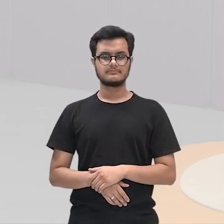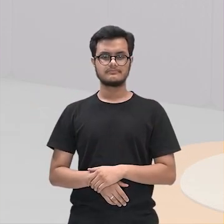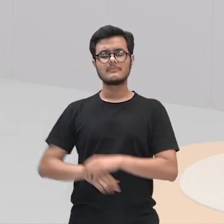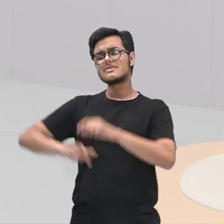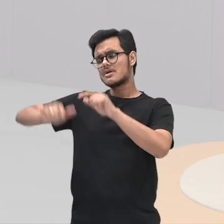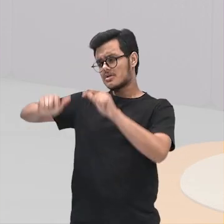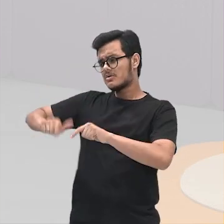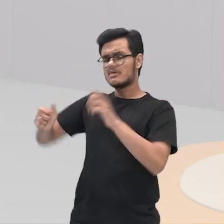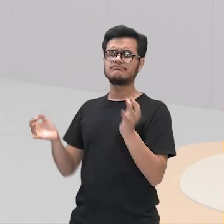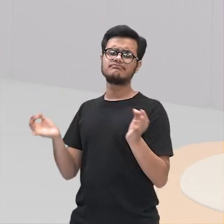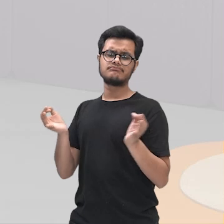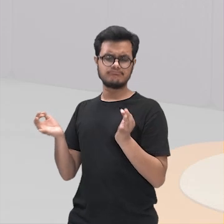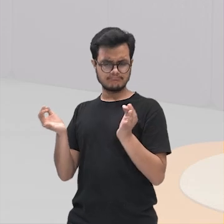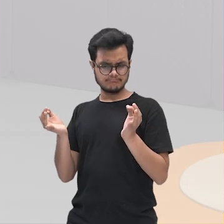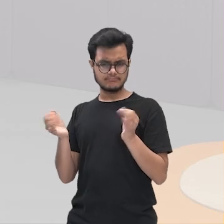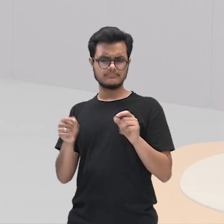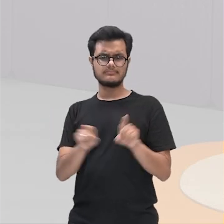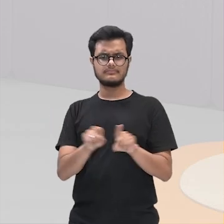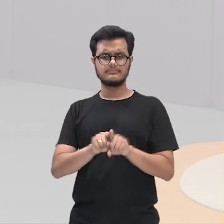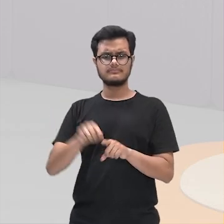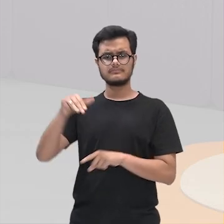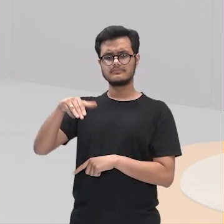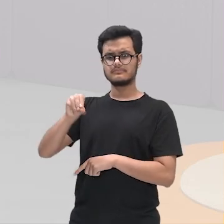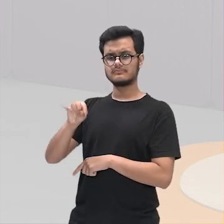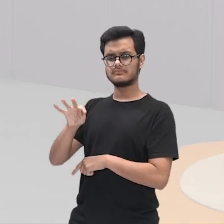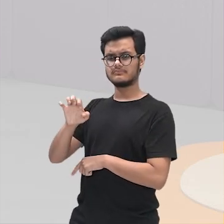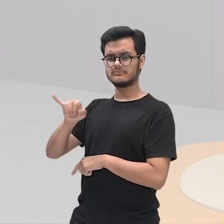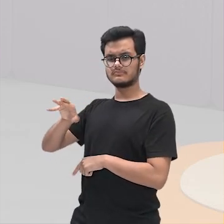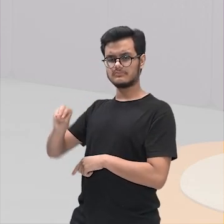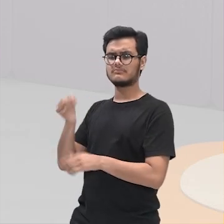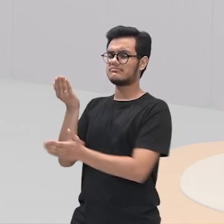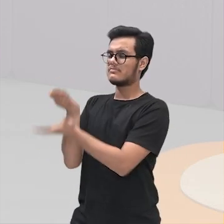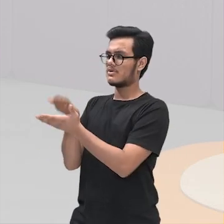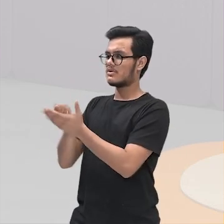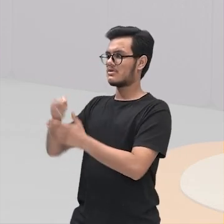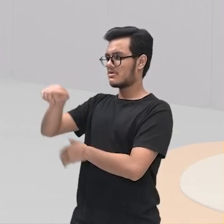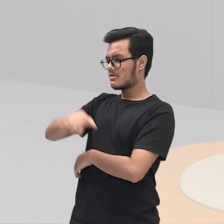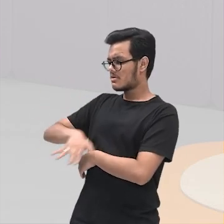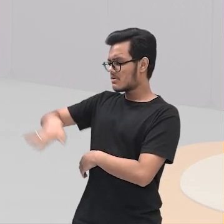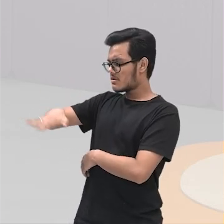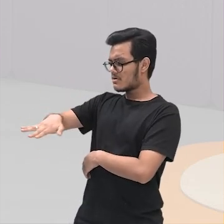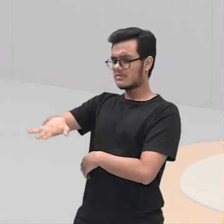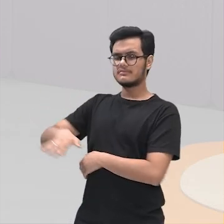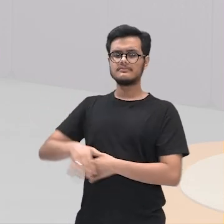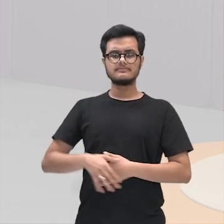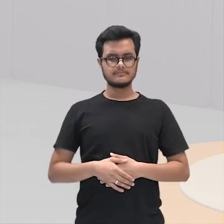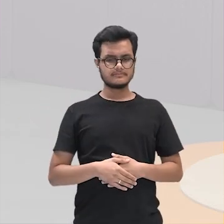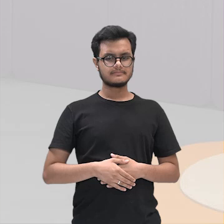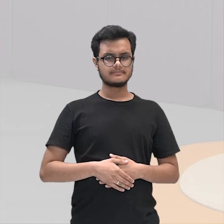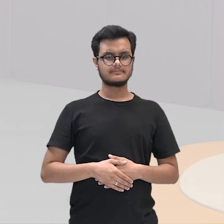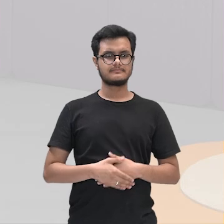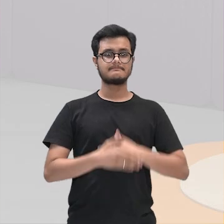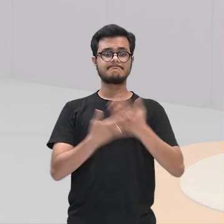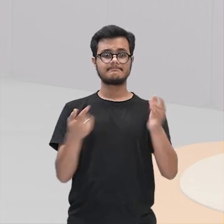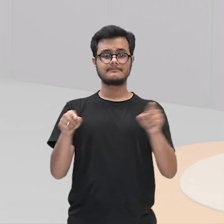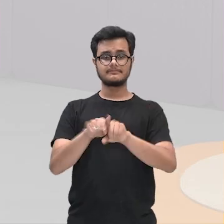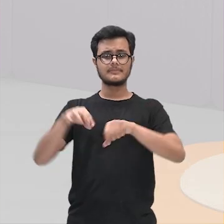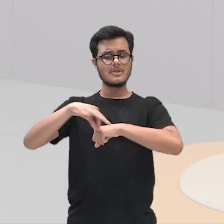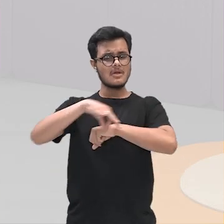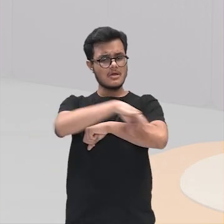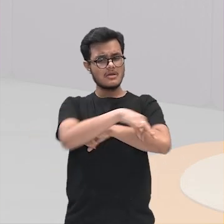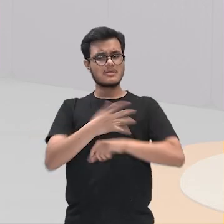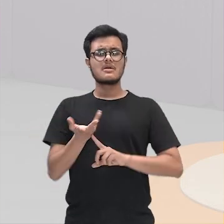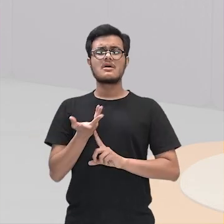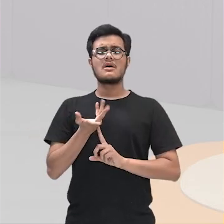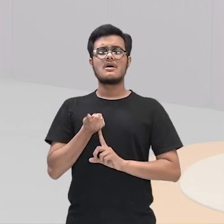Mosteiros bizantinos eram centros de estudo e preservação de textos antigos. Vamos ter aí na arquitetura